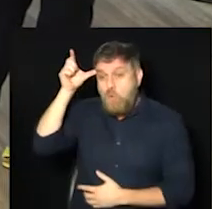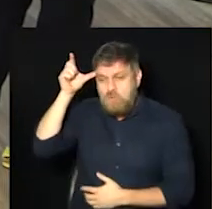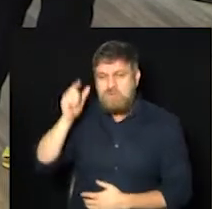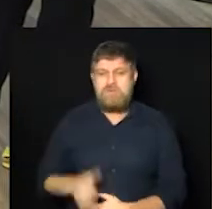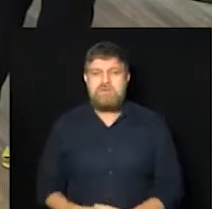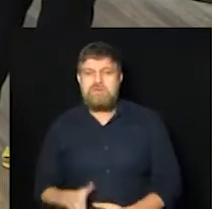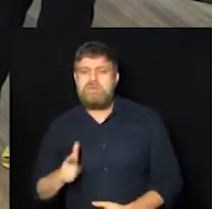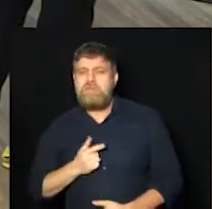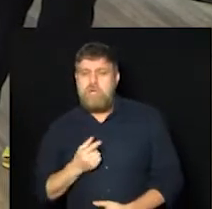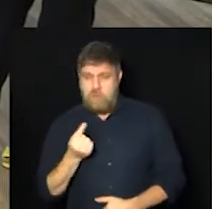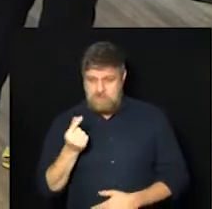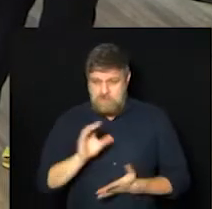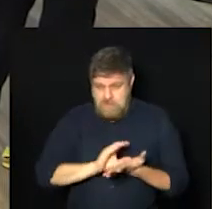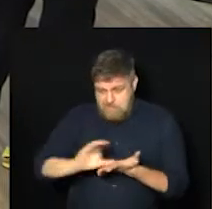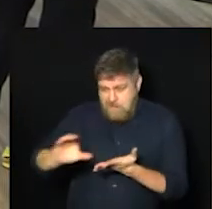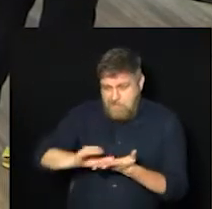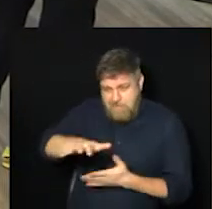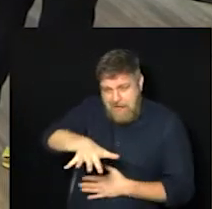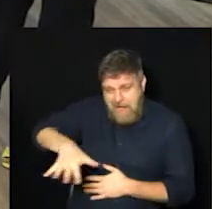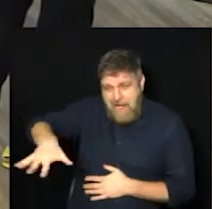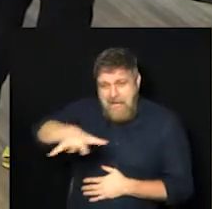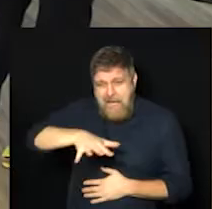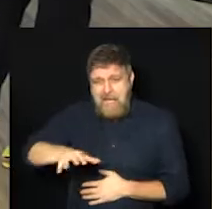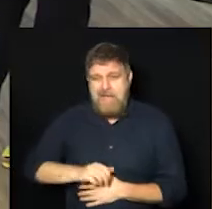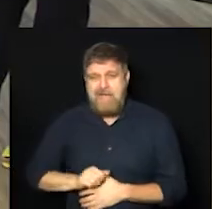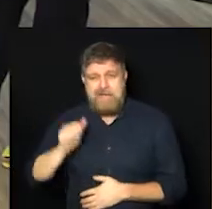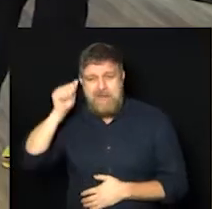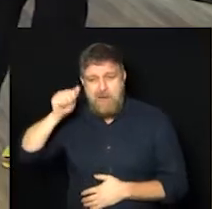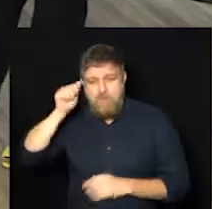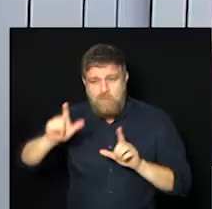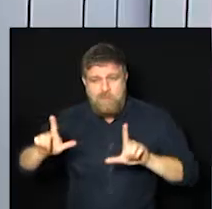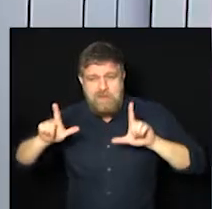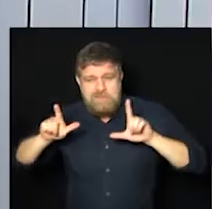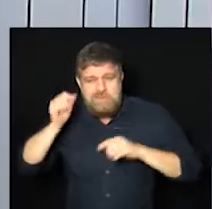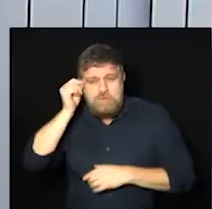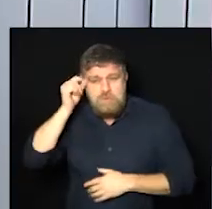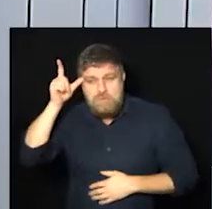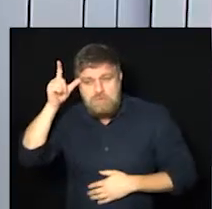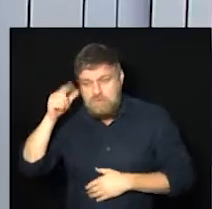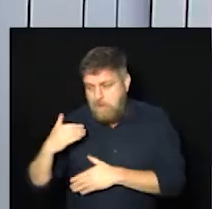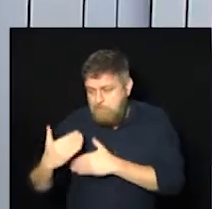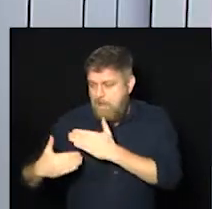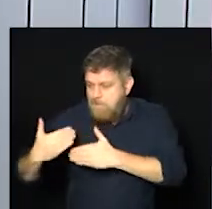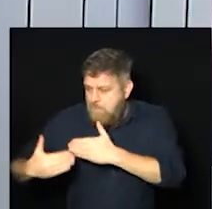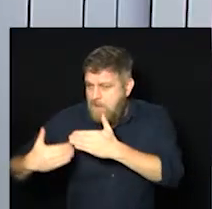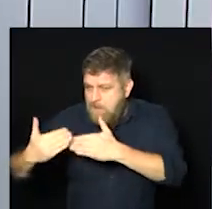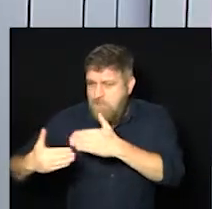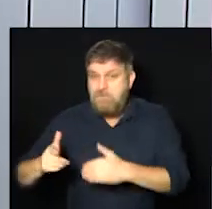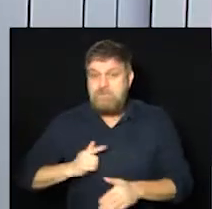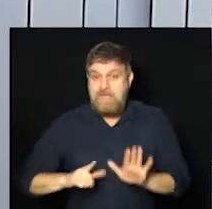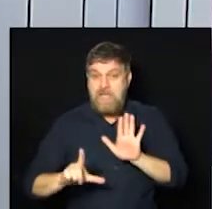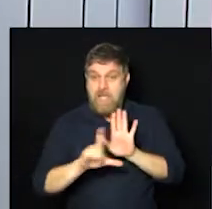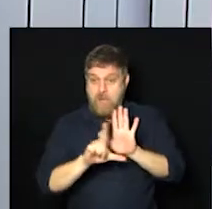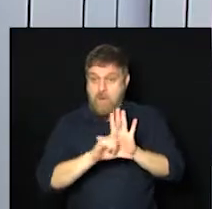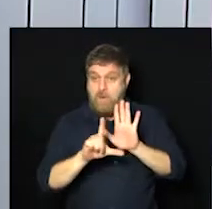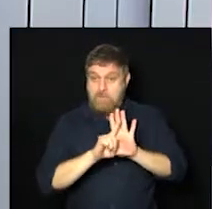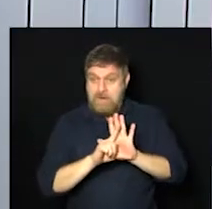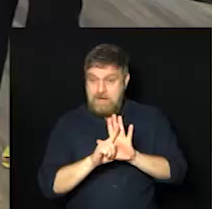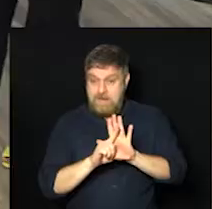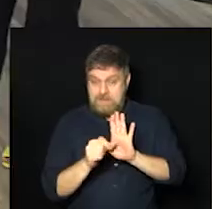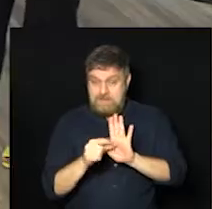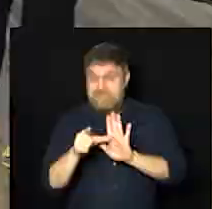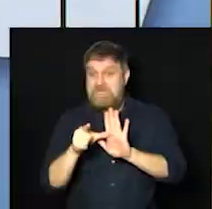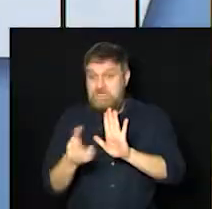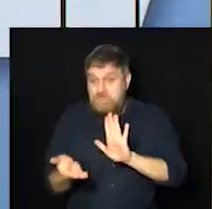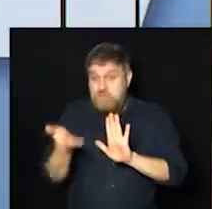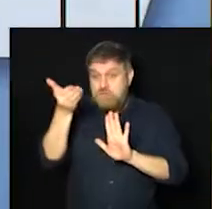esse auxílio emergencial também aos artistas da nossa cidade. Avançou aí no processo da Lei Aldir Blanc aqui na cidade. É sim,